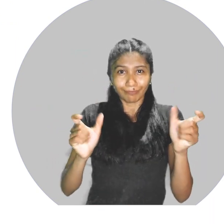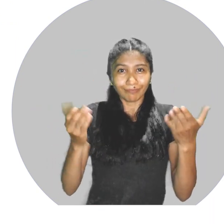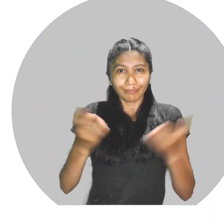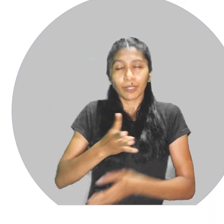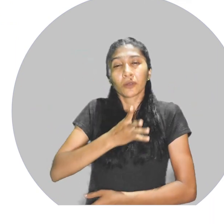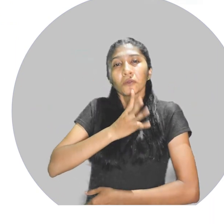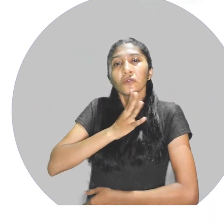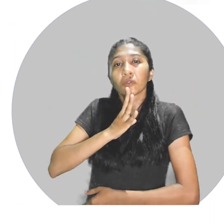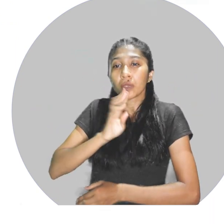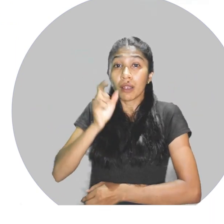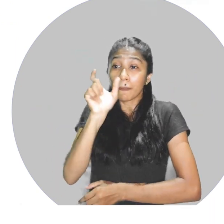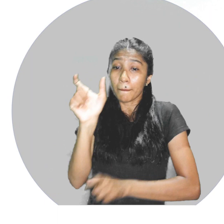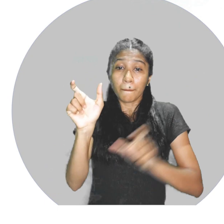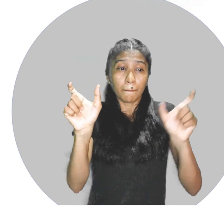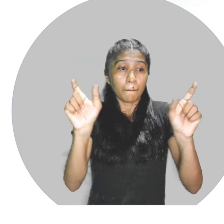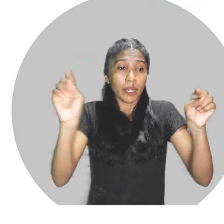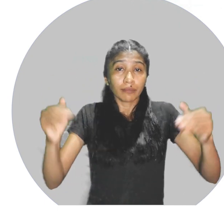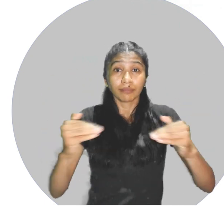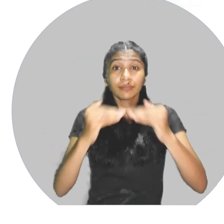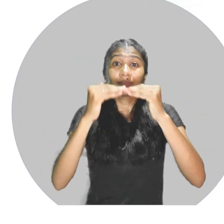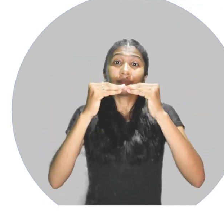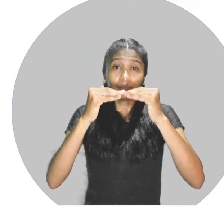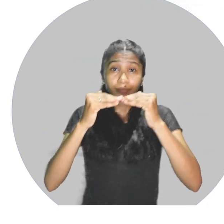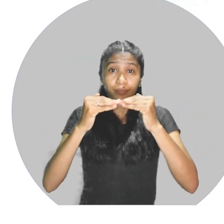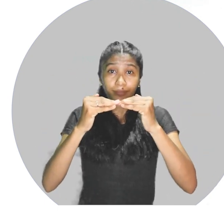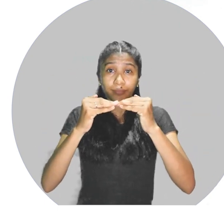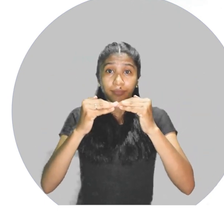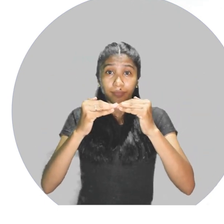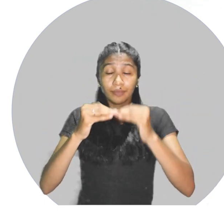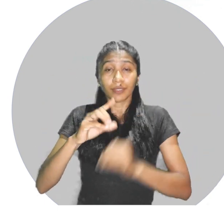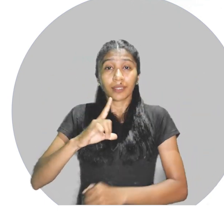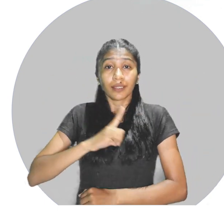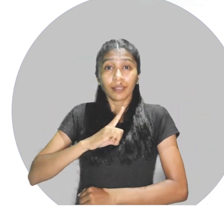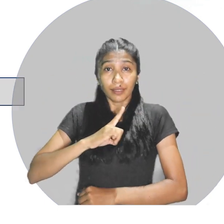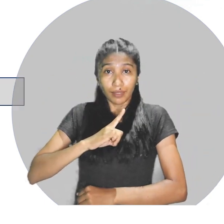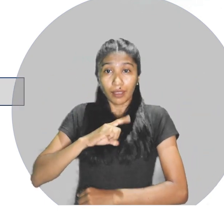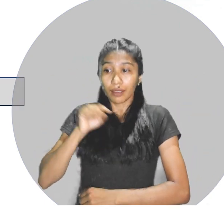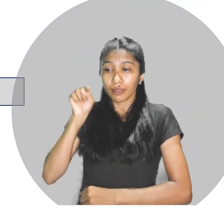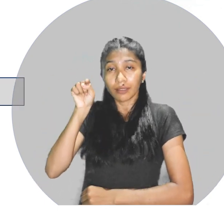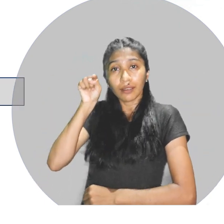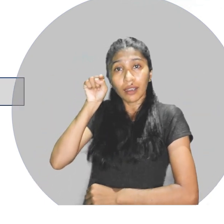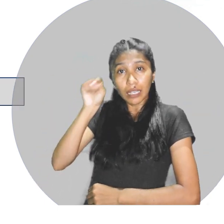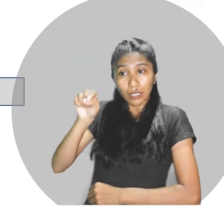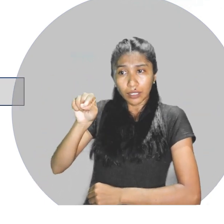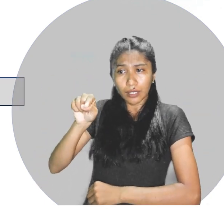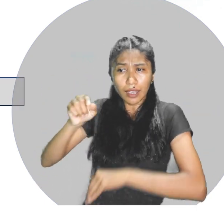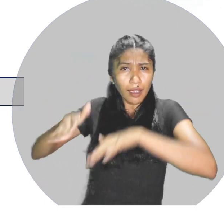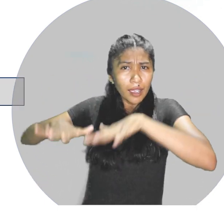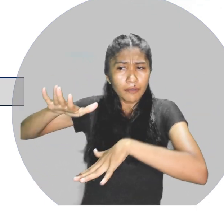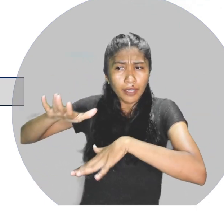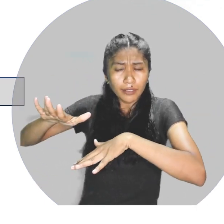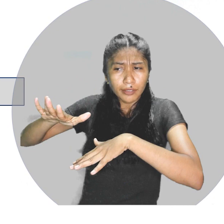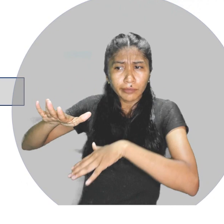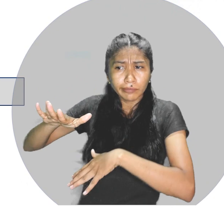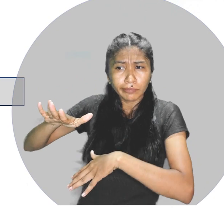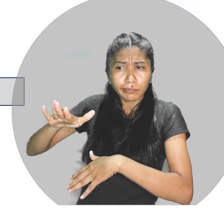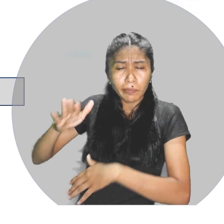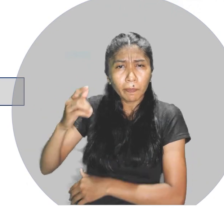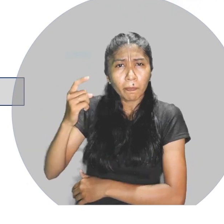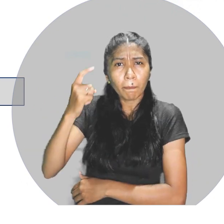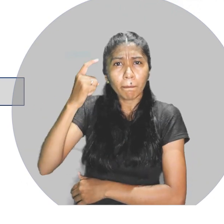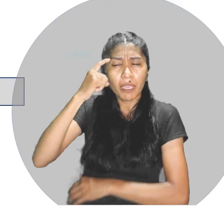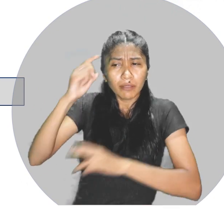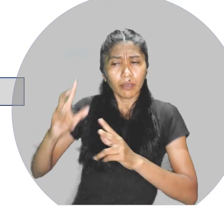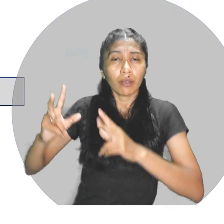chamados parisilábicos, e entre elas, uma delas se trata de um falso imparisilábico.